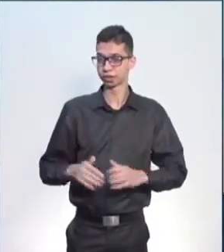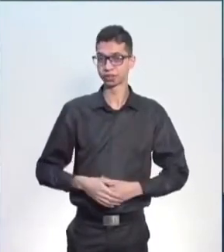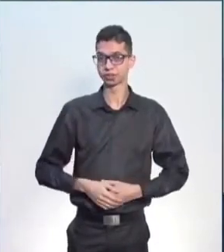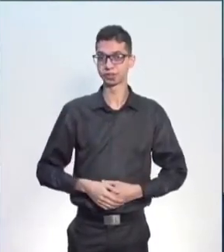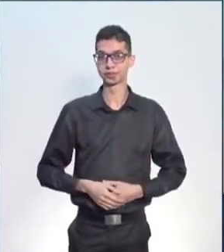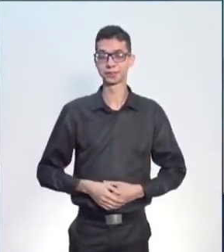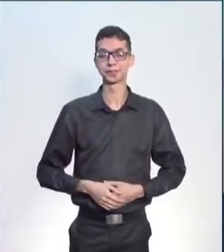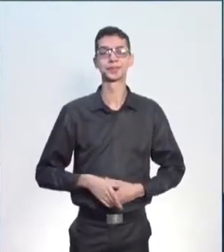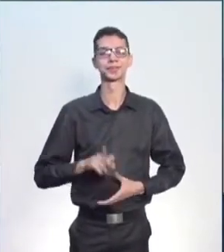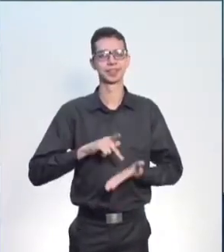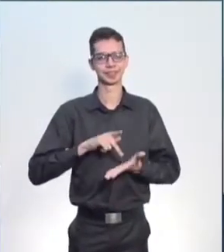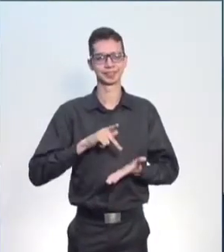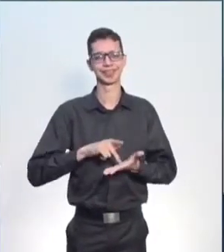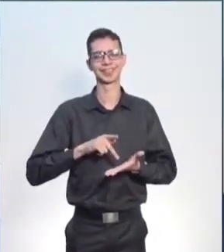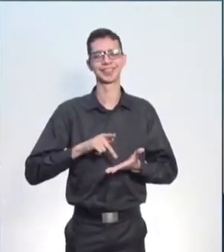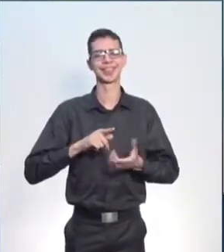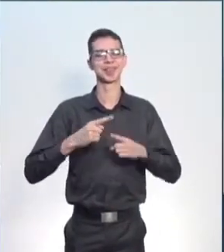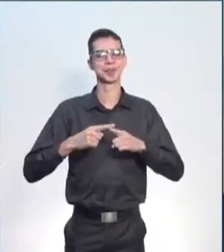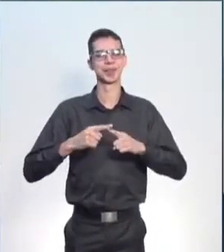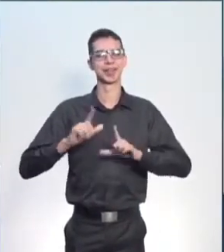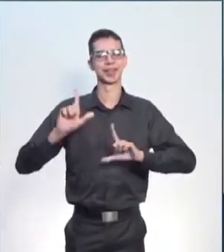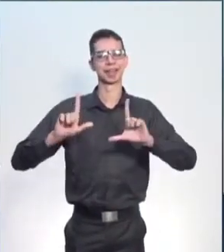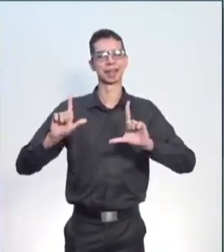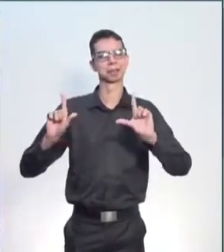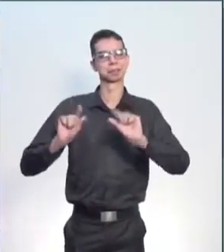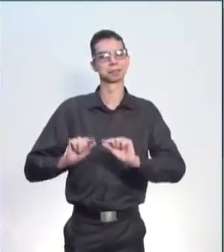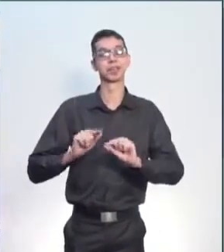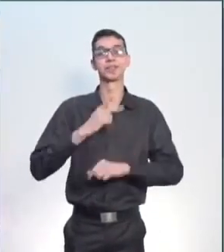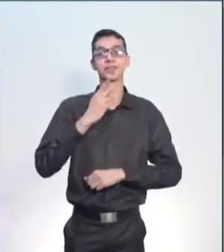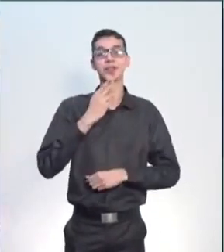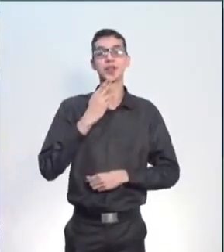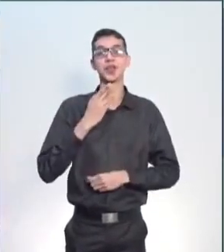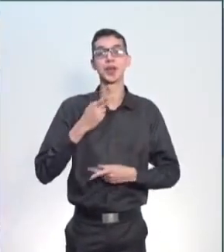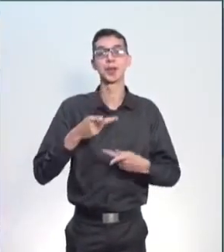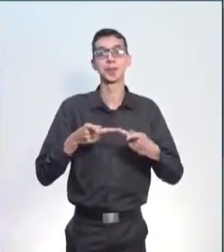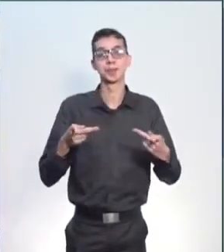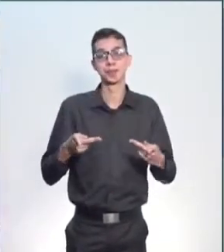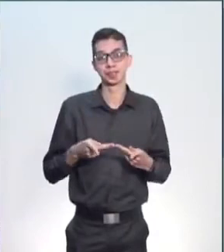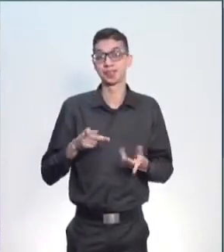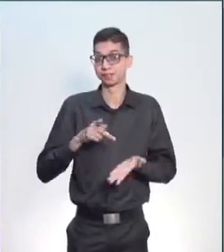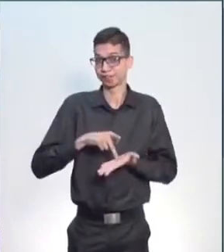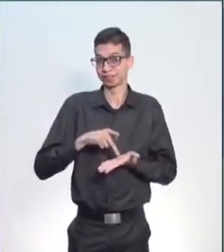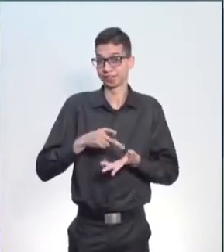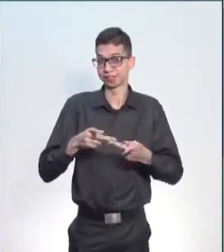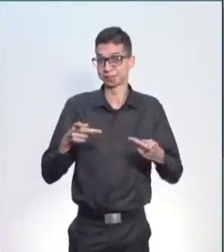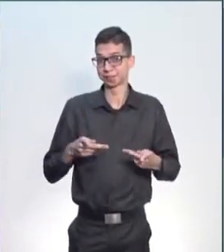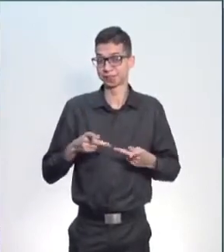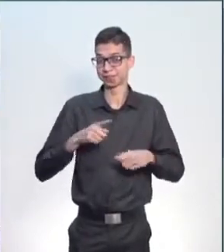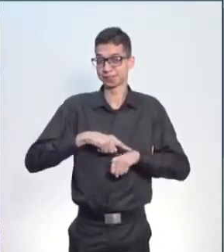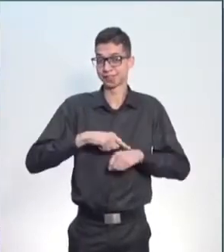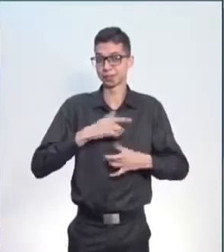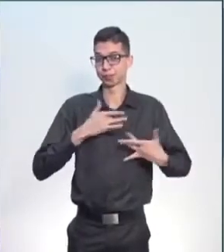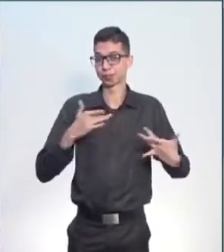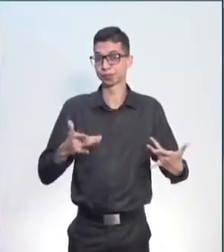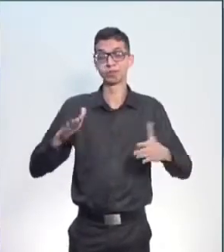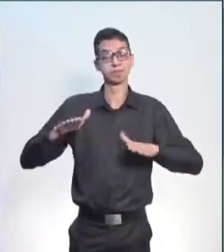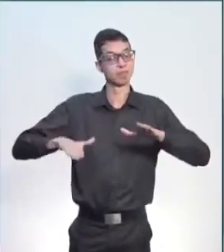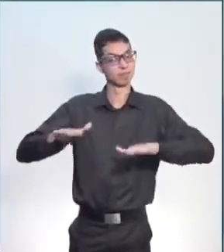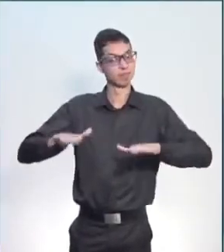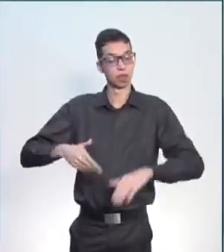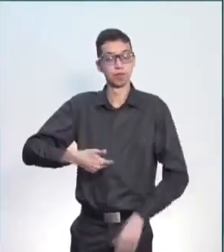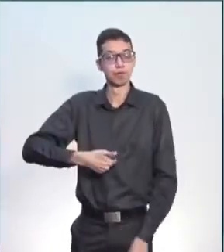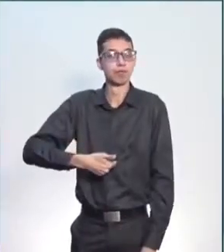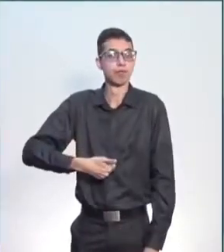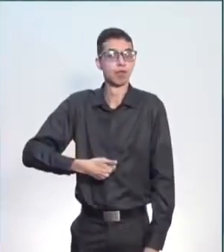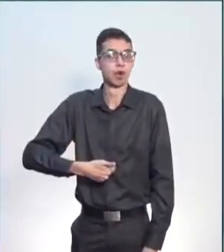pizza, né? Pizza também, pizza é um momento de solidariedade, mais ou menos, porque dependendo da fome, aquele